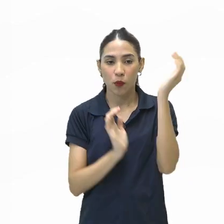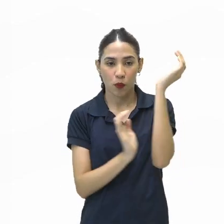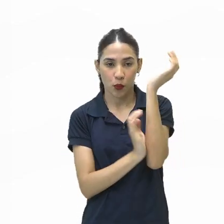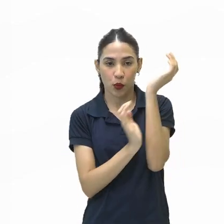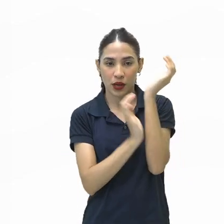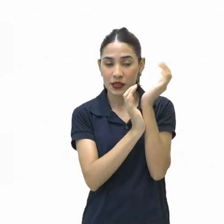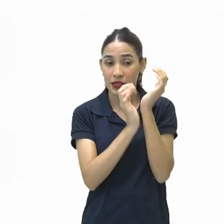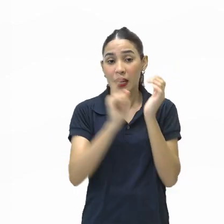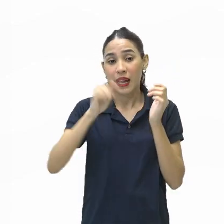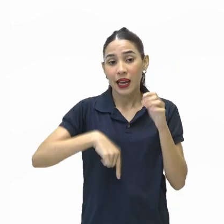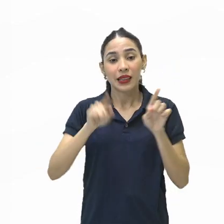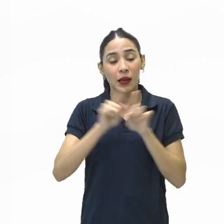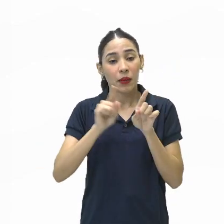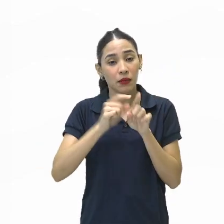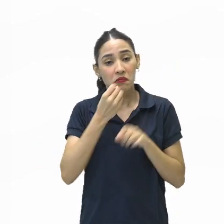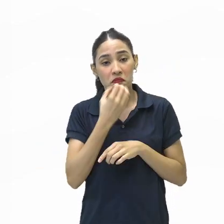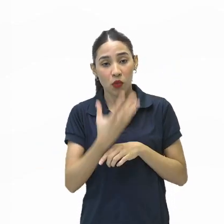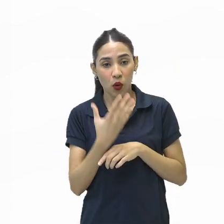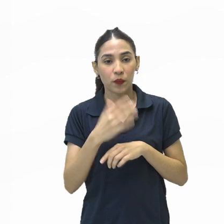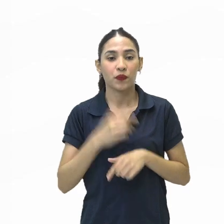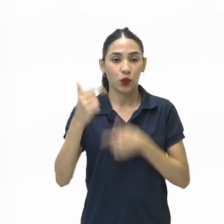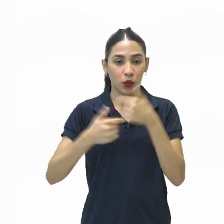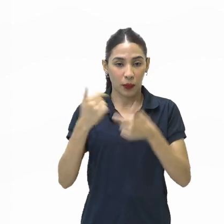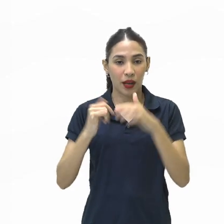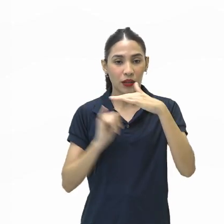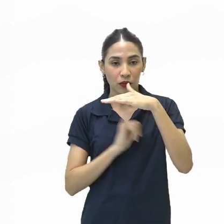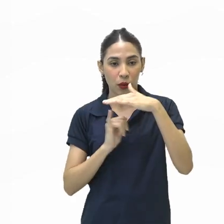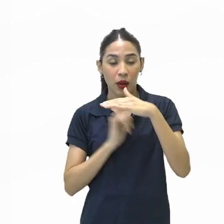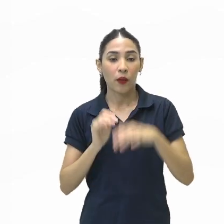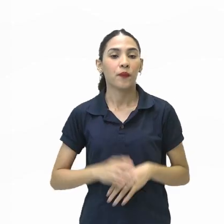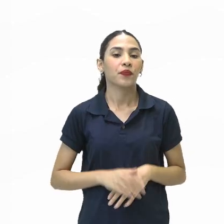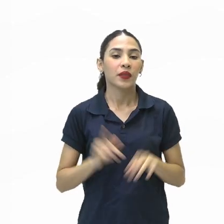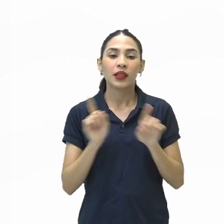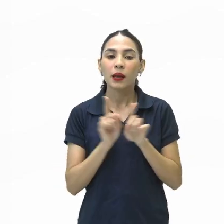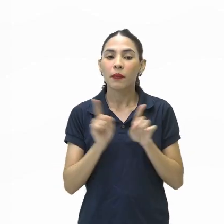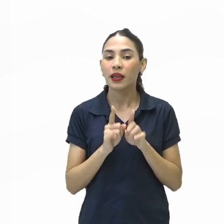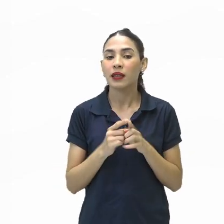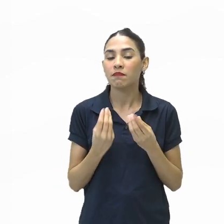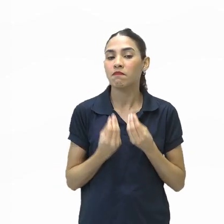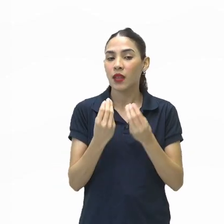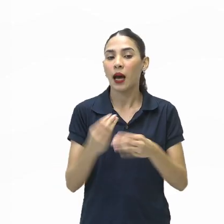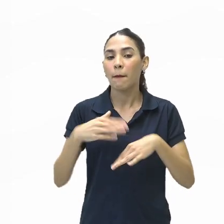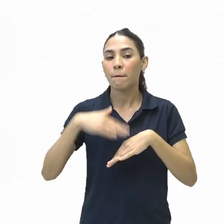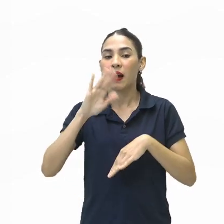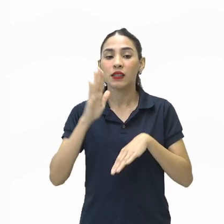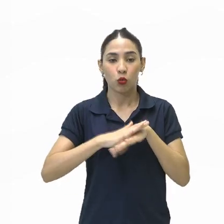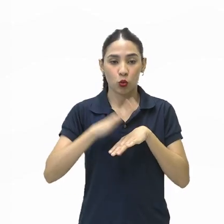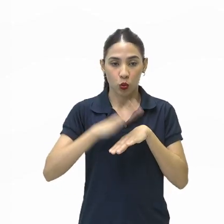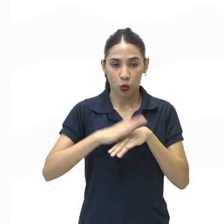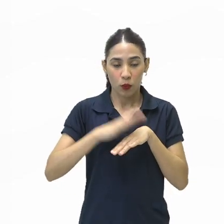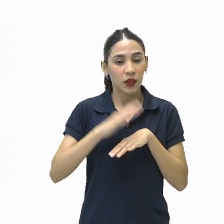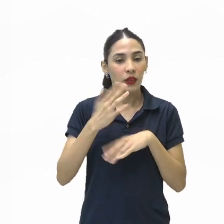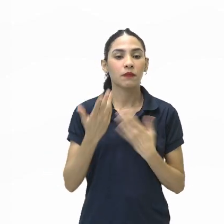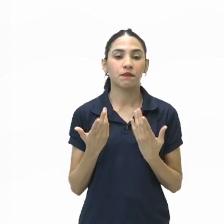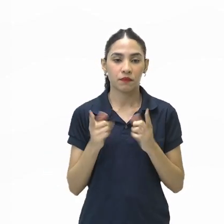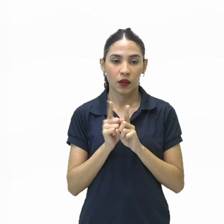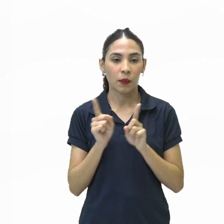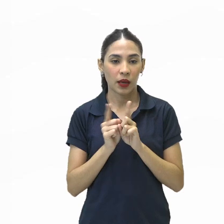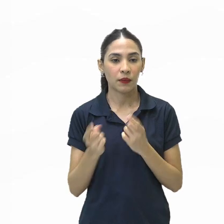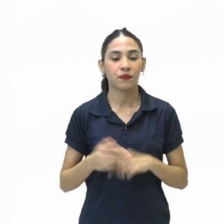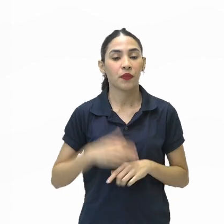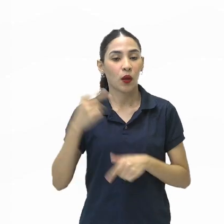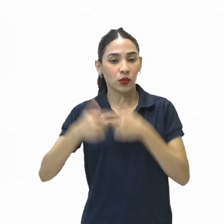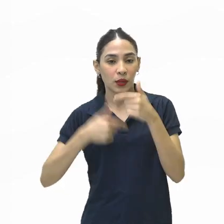burocracia, é também uma vantagem aqui do trabalho informal. Também isso dá uma maior autonomia a